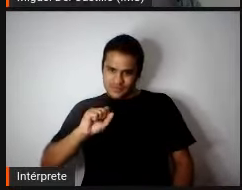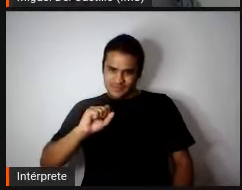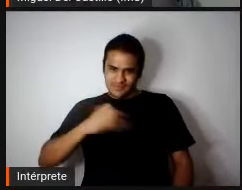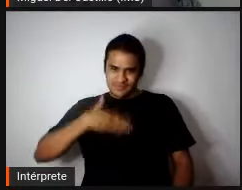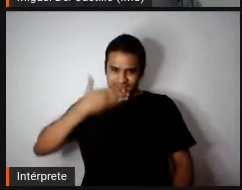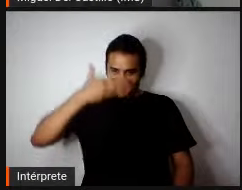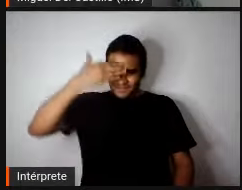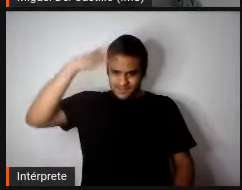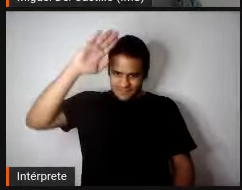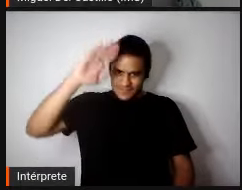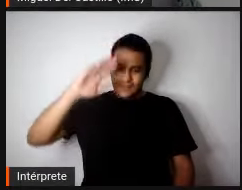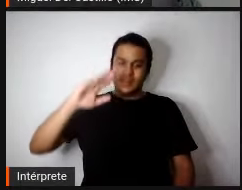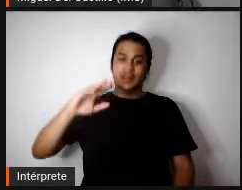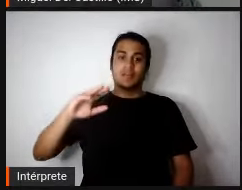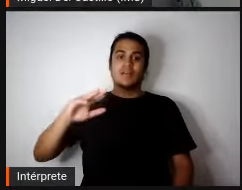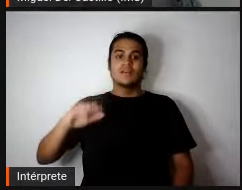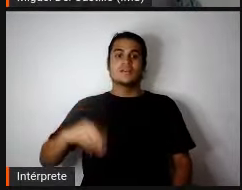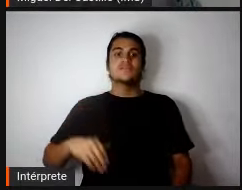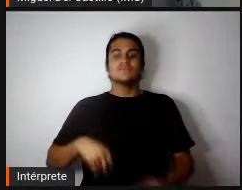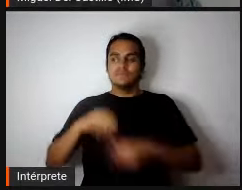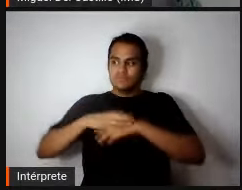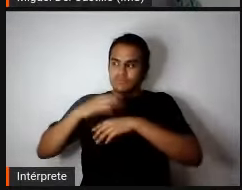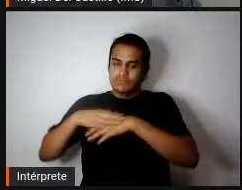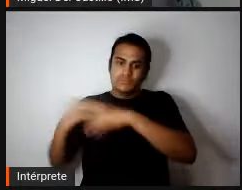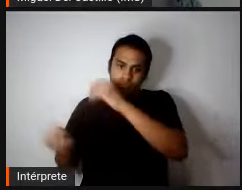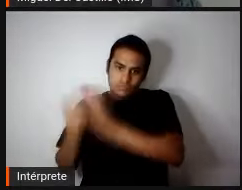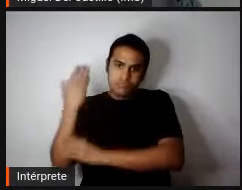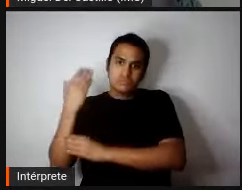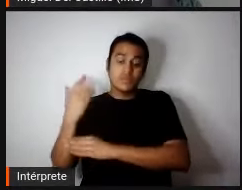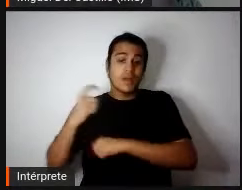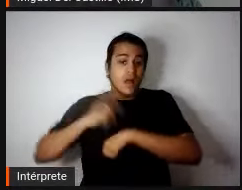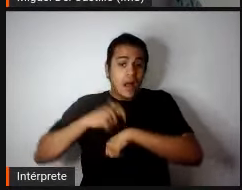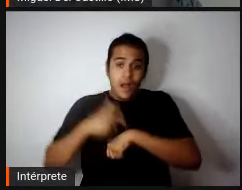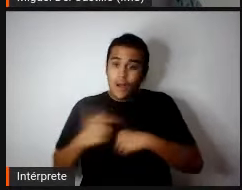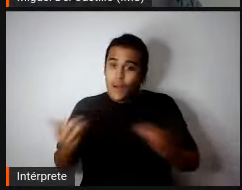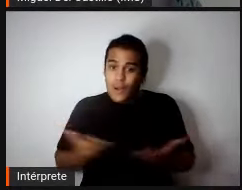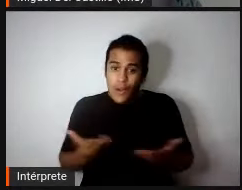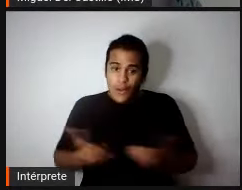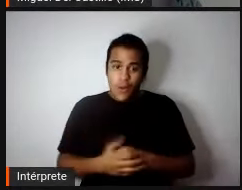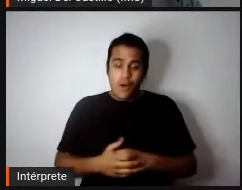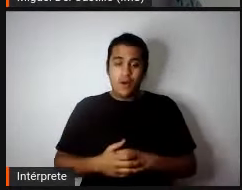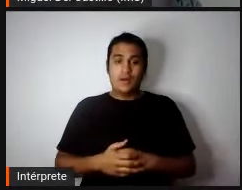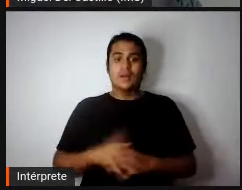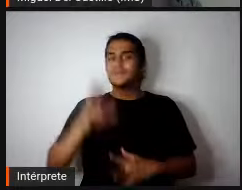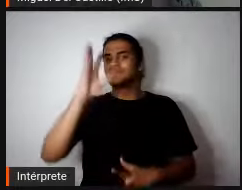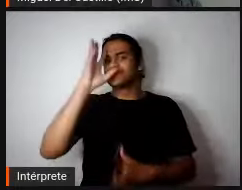foi uma coisa que fizeram nesse momento. Então, a coisa é